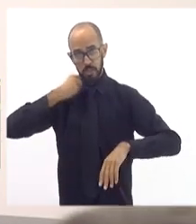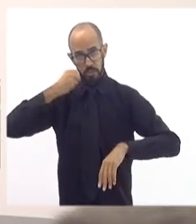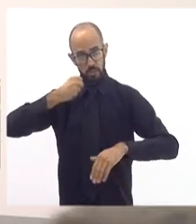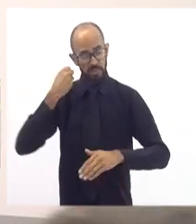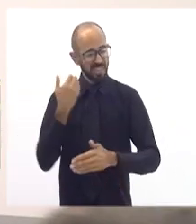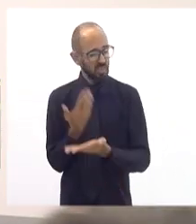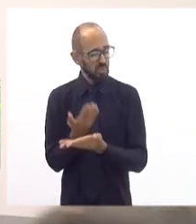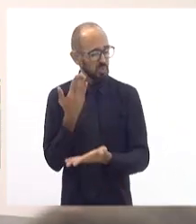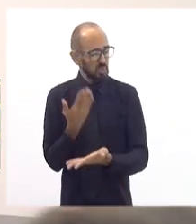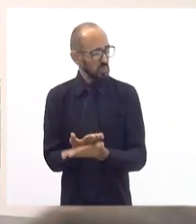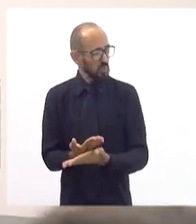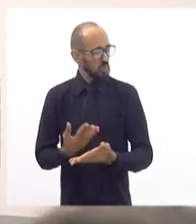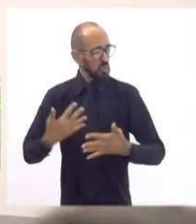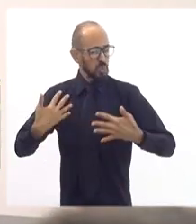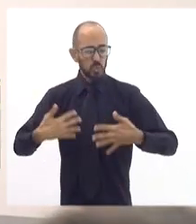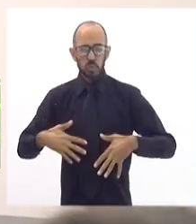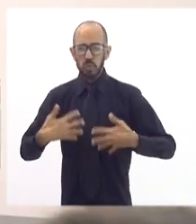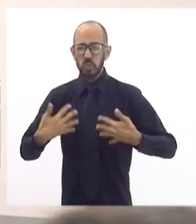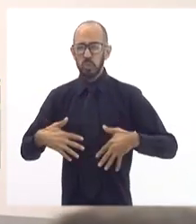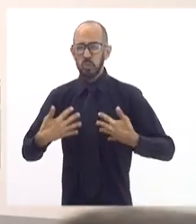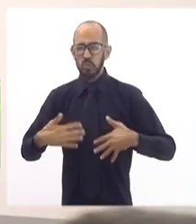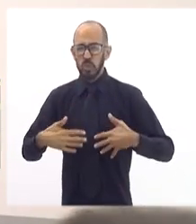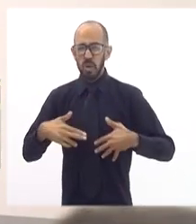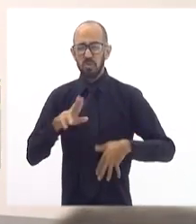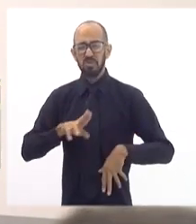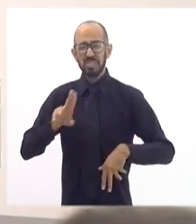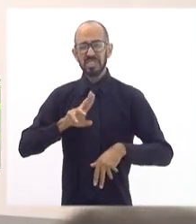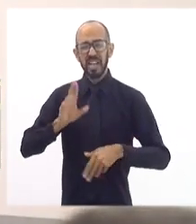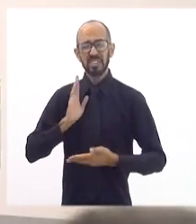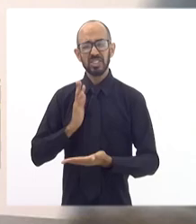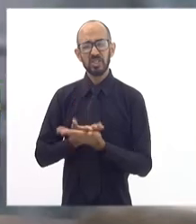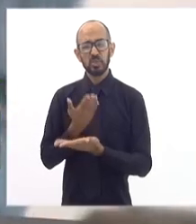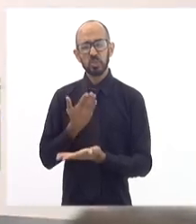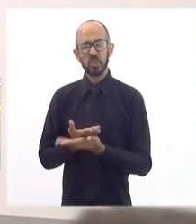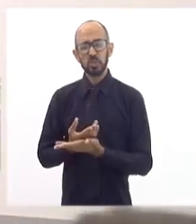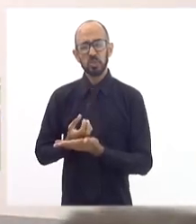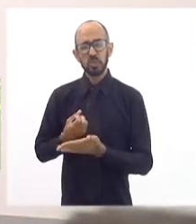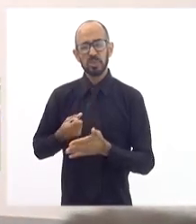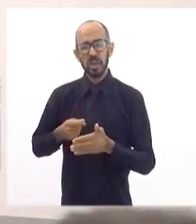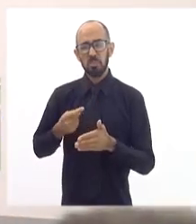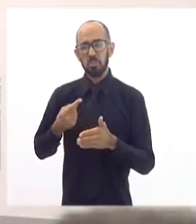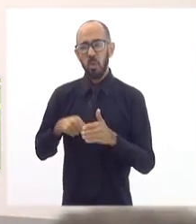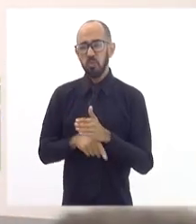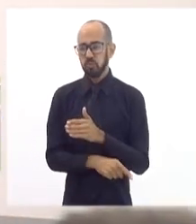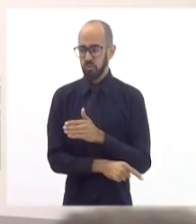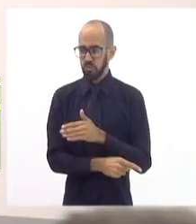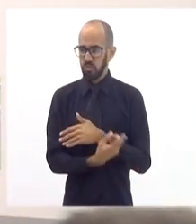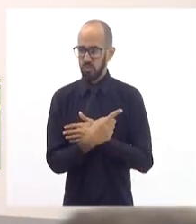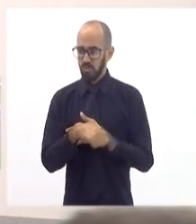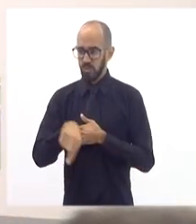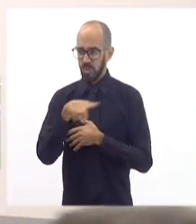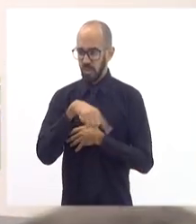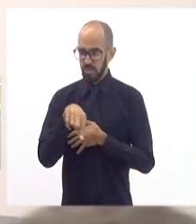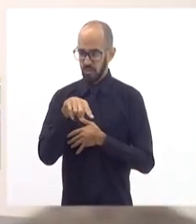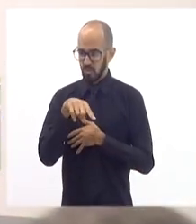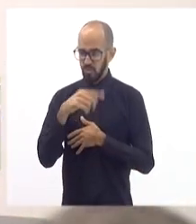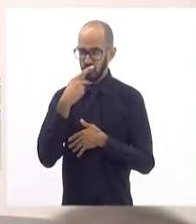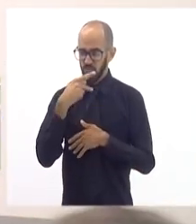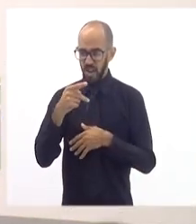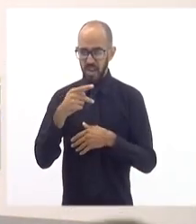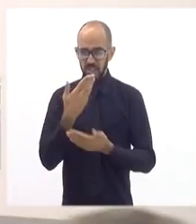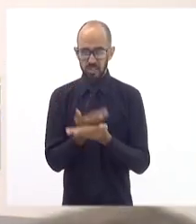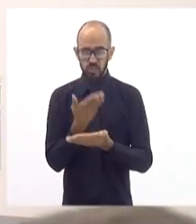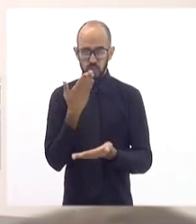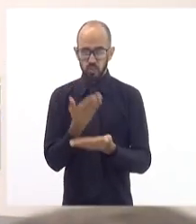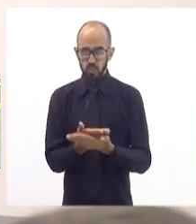universidades me fazem há décadas estudos aprofundados fala-se fala-se fala-se